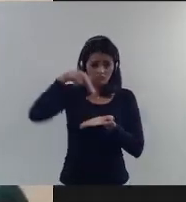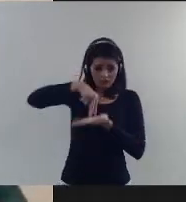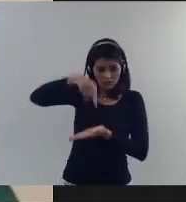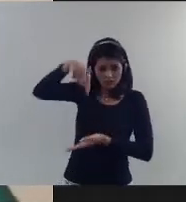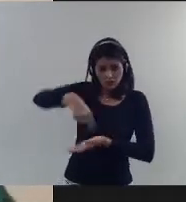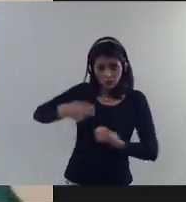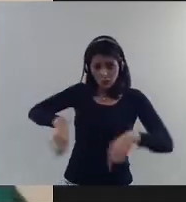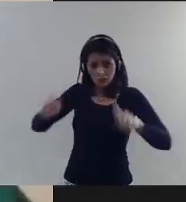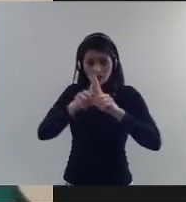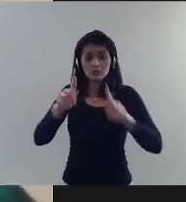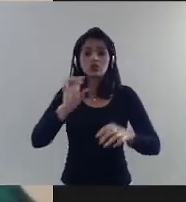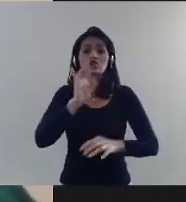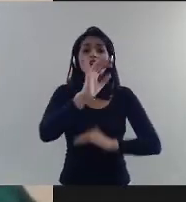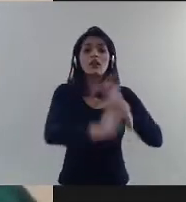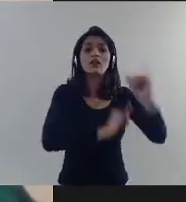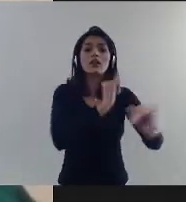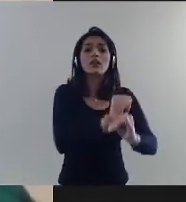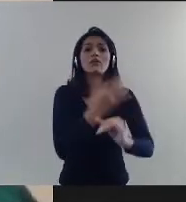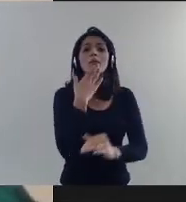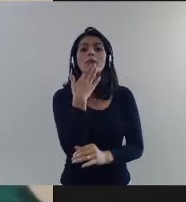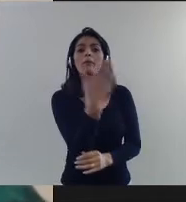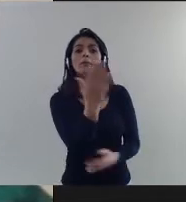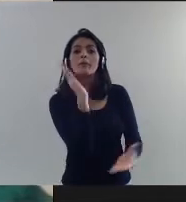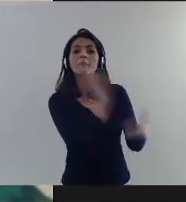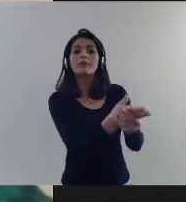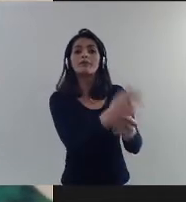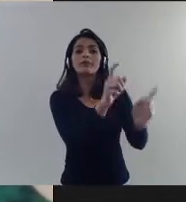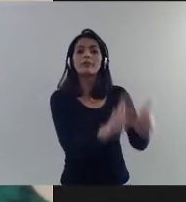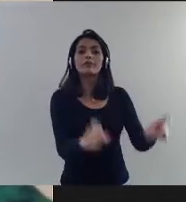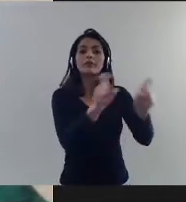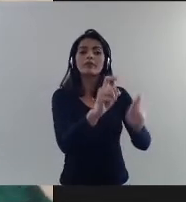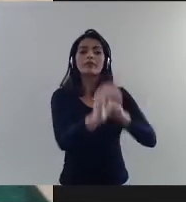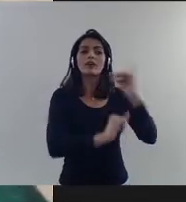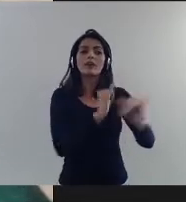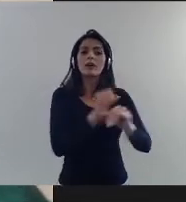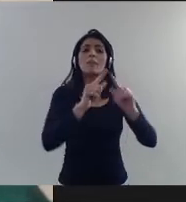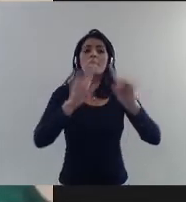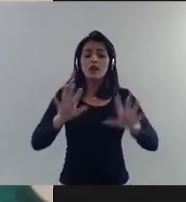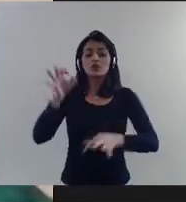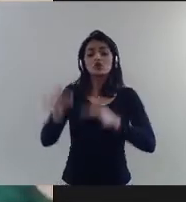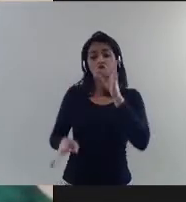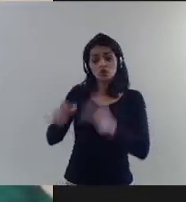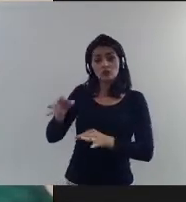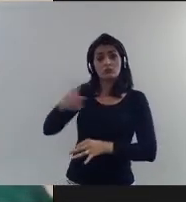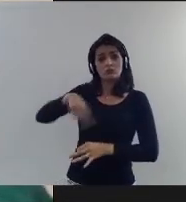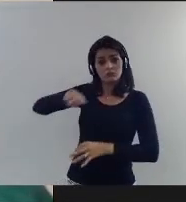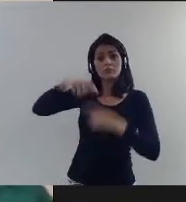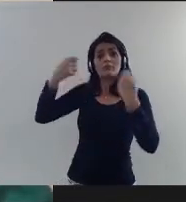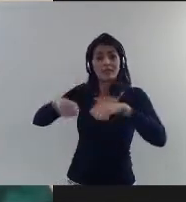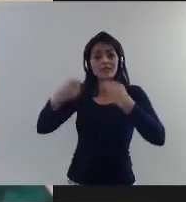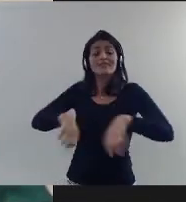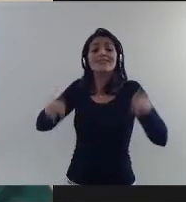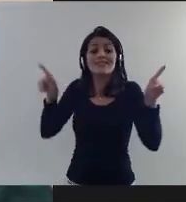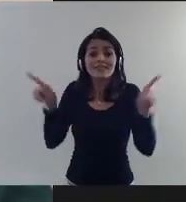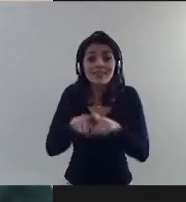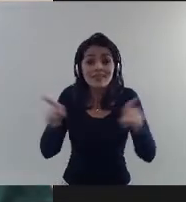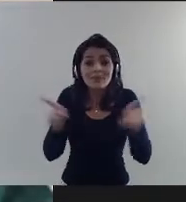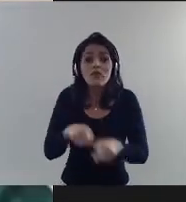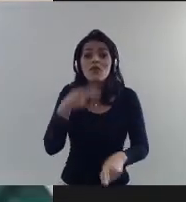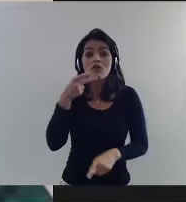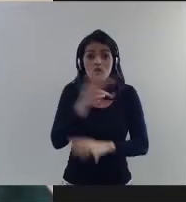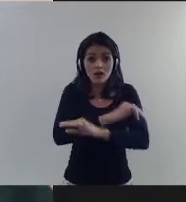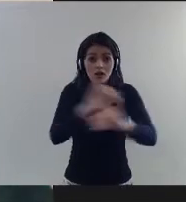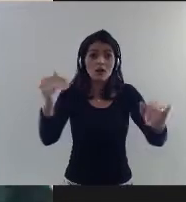que ser através do peticionamento eletrônico, mas a justiça precisa também, e aí eu vou falar dos seus